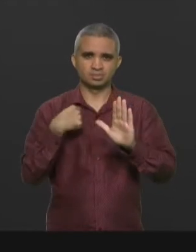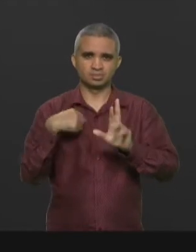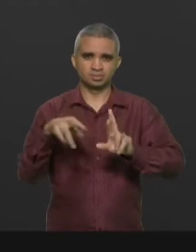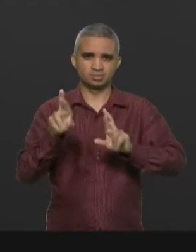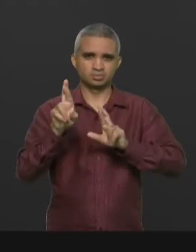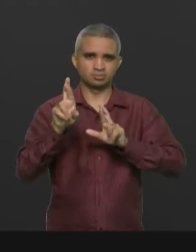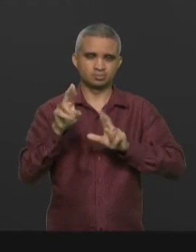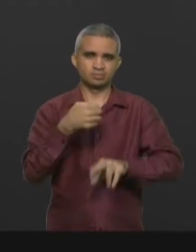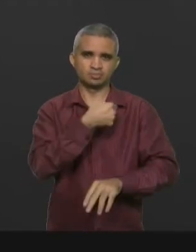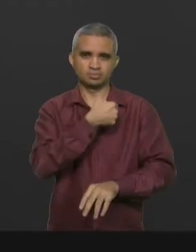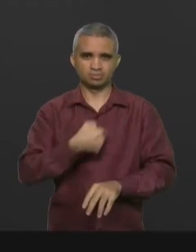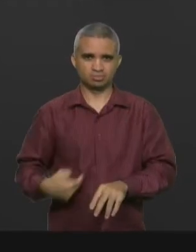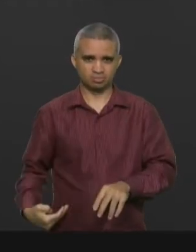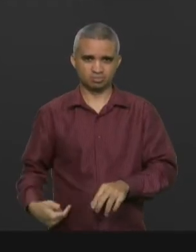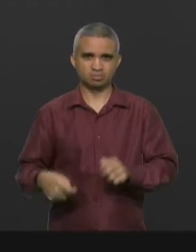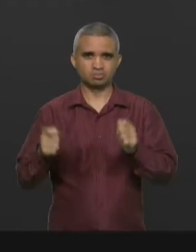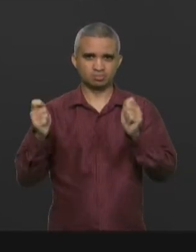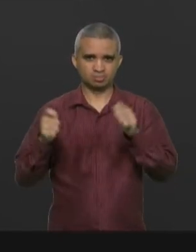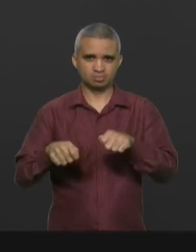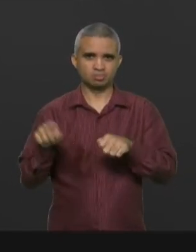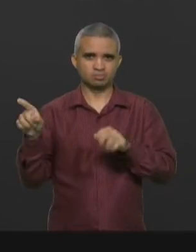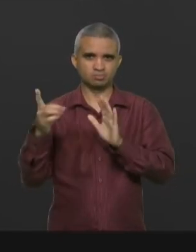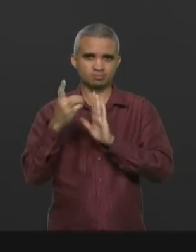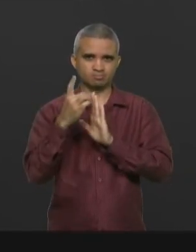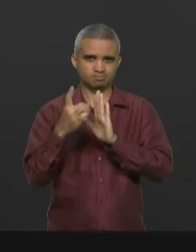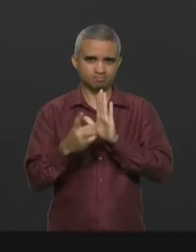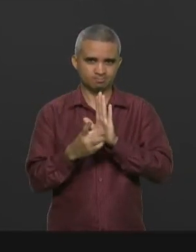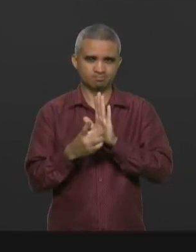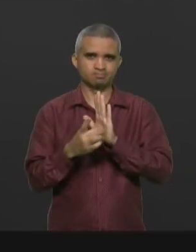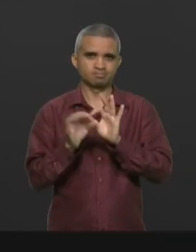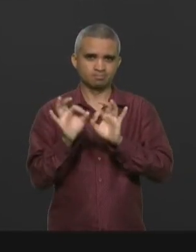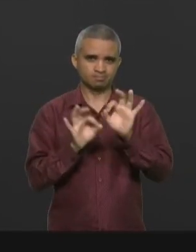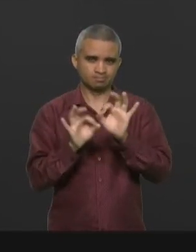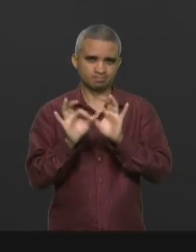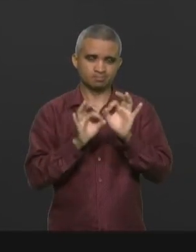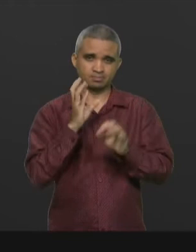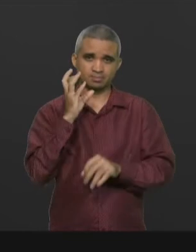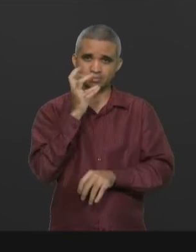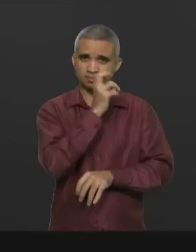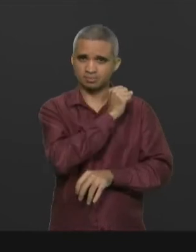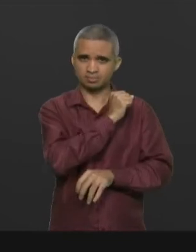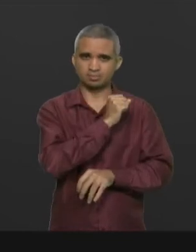possa editar um decreto regulamentando este projeto de lei o mais rápido possível,